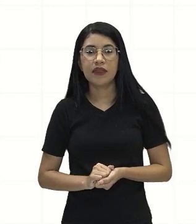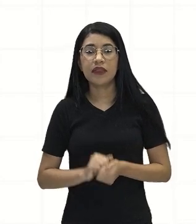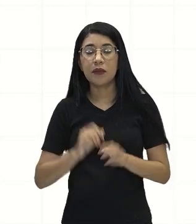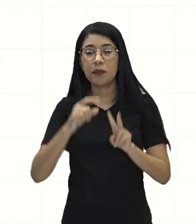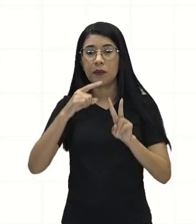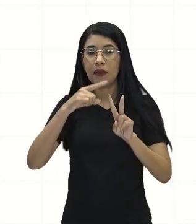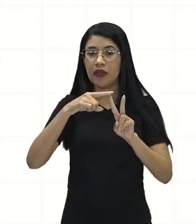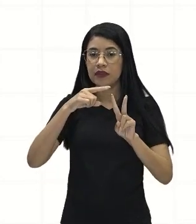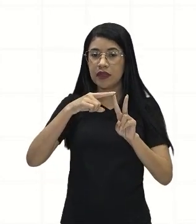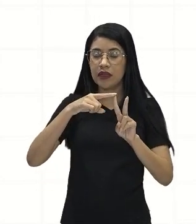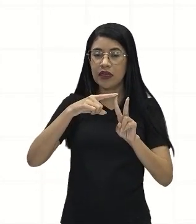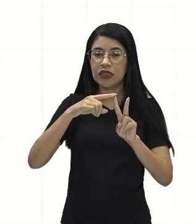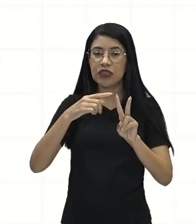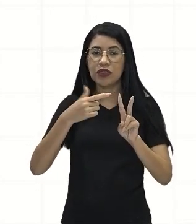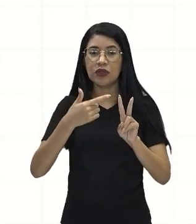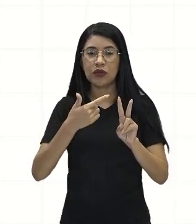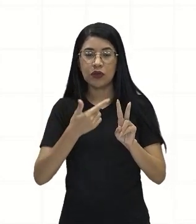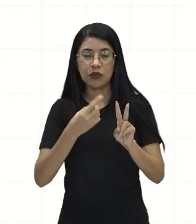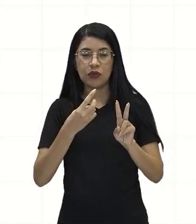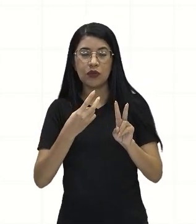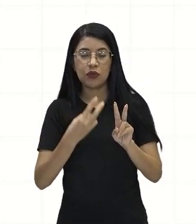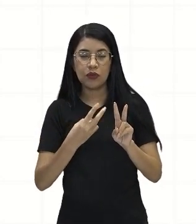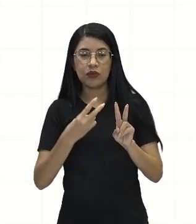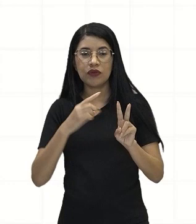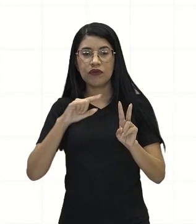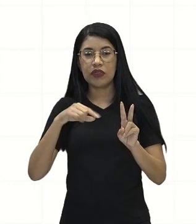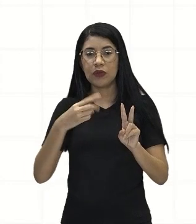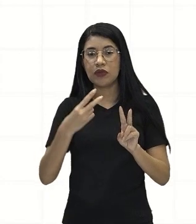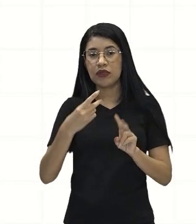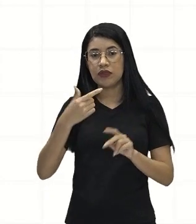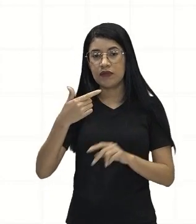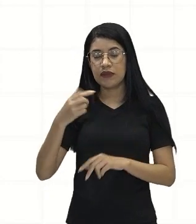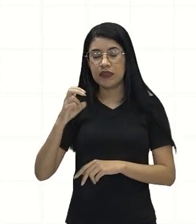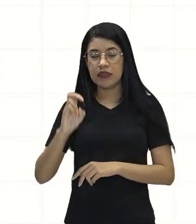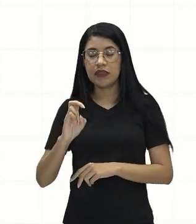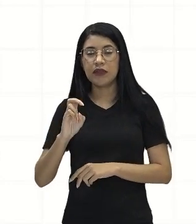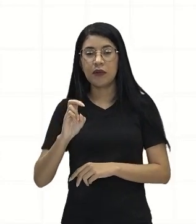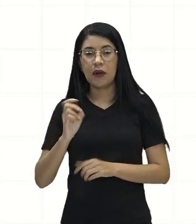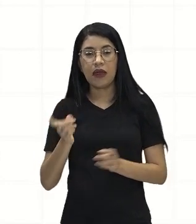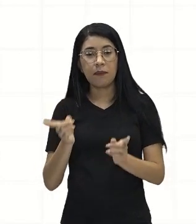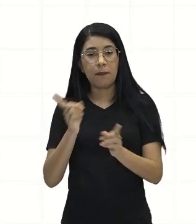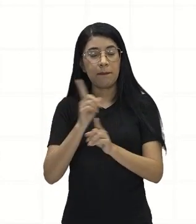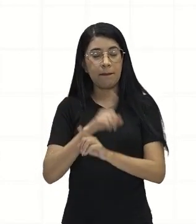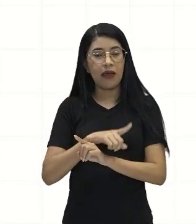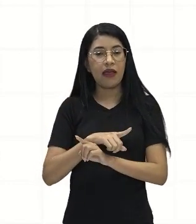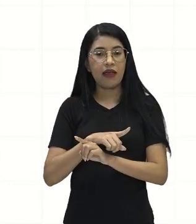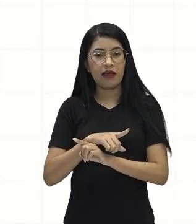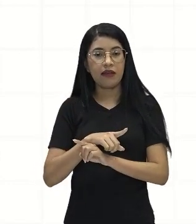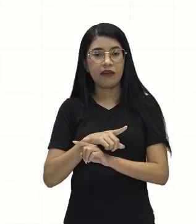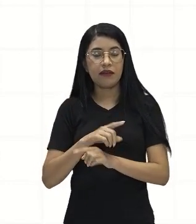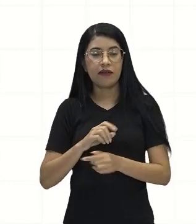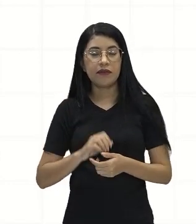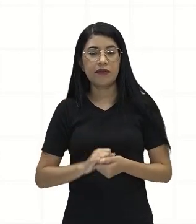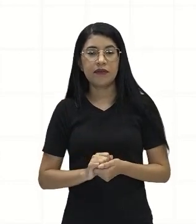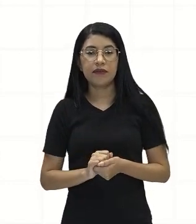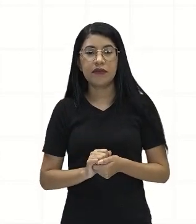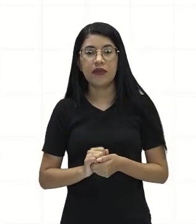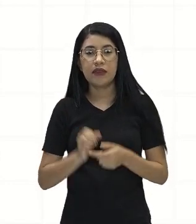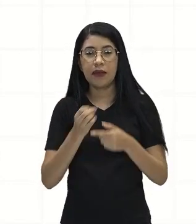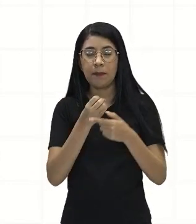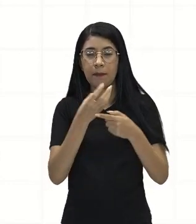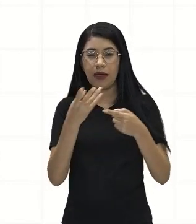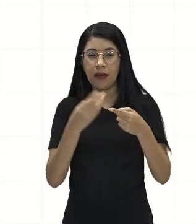quadrada de 2 inteiros e 25 centésimos, converta primeiramente para números da tua zona